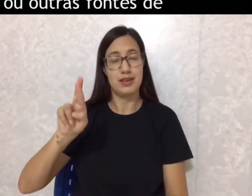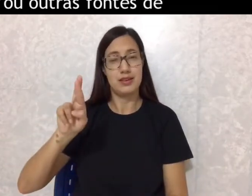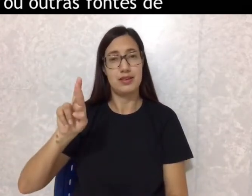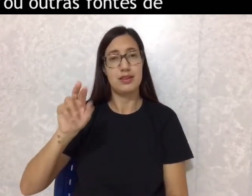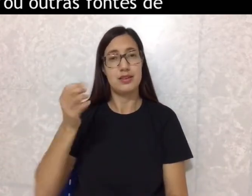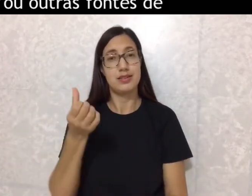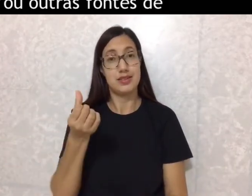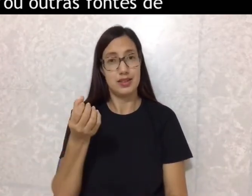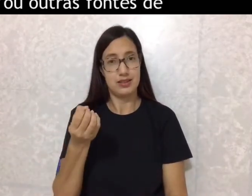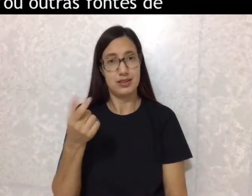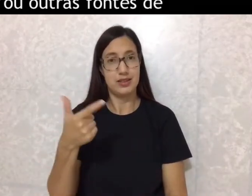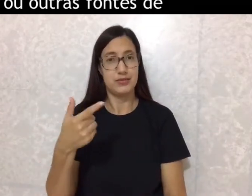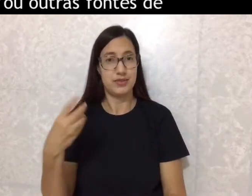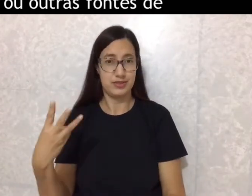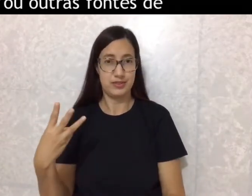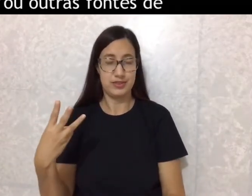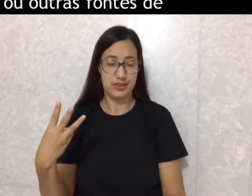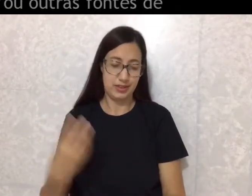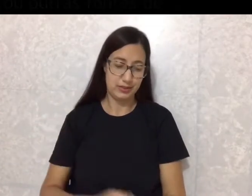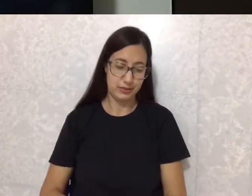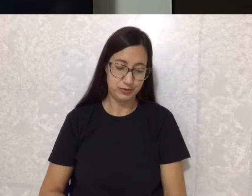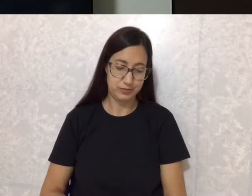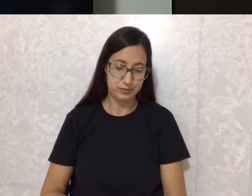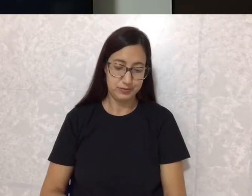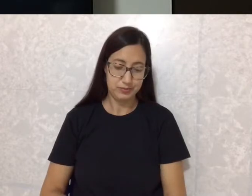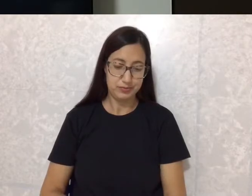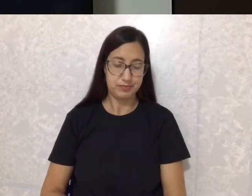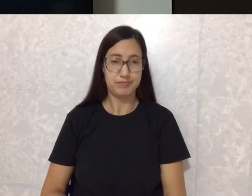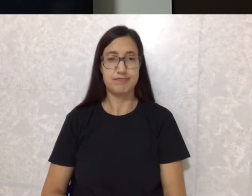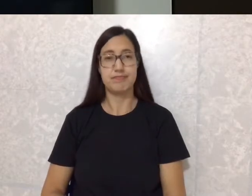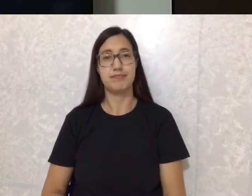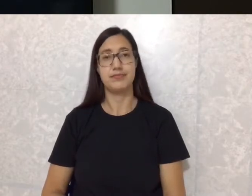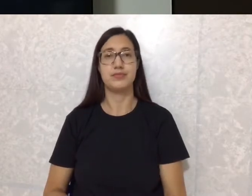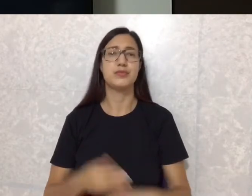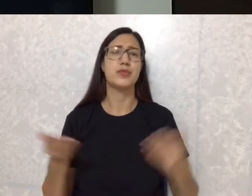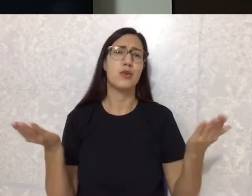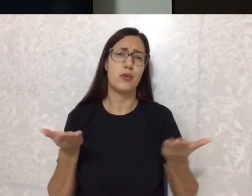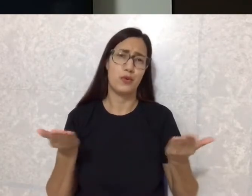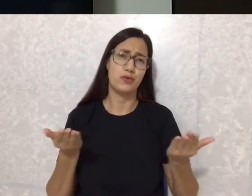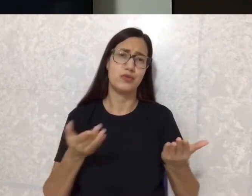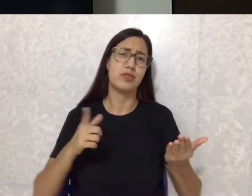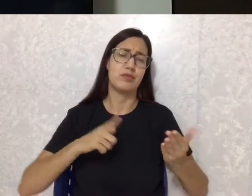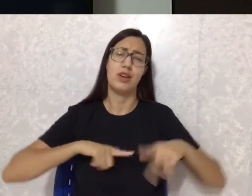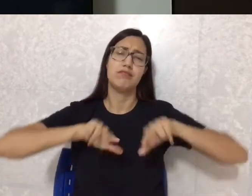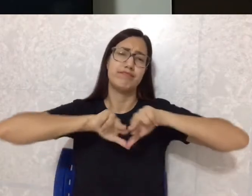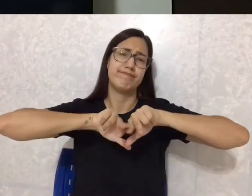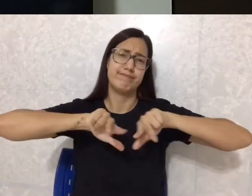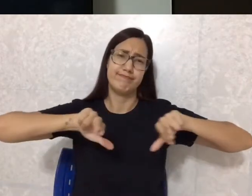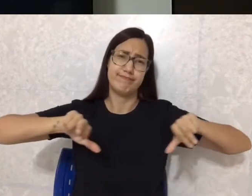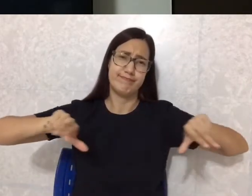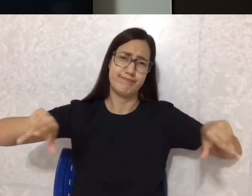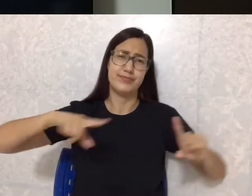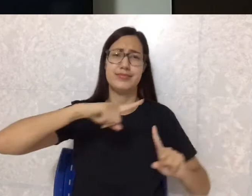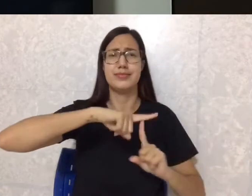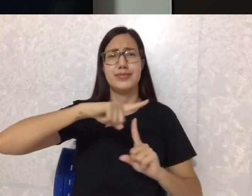6023. Bom, e aí novamente, hoje em dia, com o ferramental que a gente tem para produzir texto, né, esse tipo